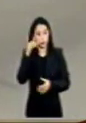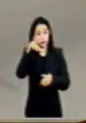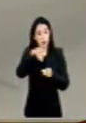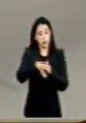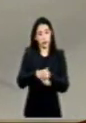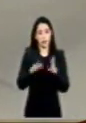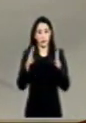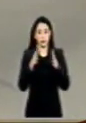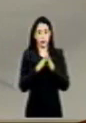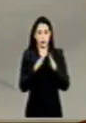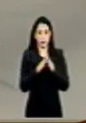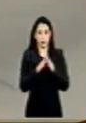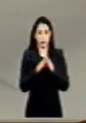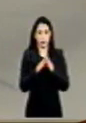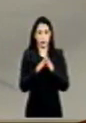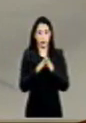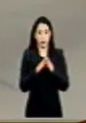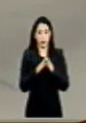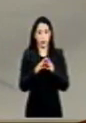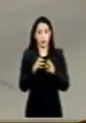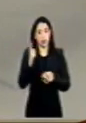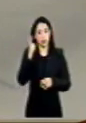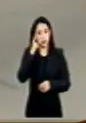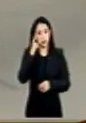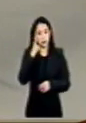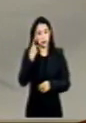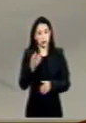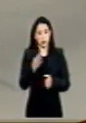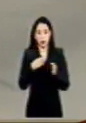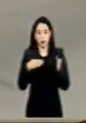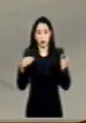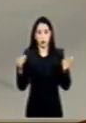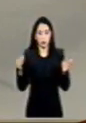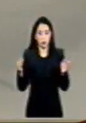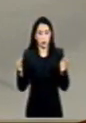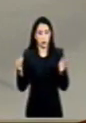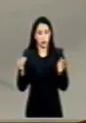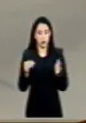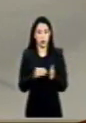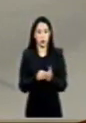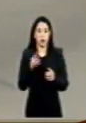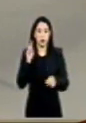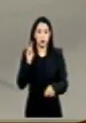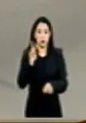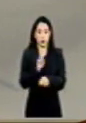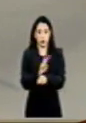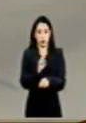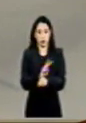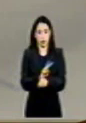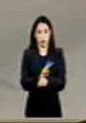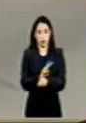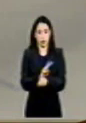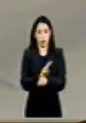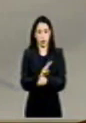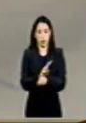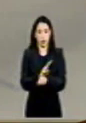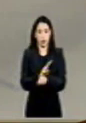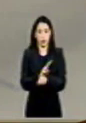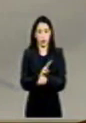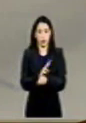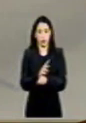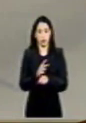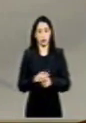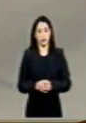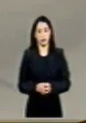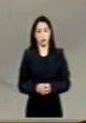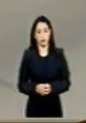Portanto, uma presunção absoluta de que eles estão protegidos pela imunidade. A mesma interpretação,